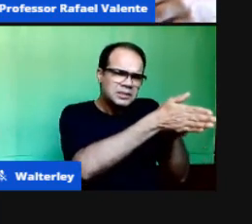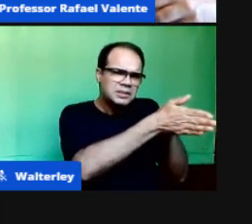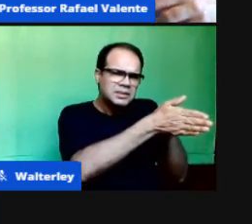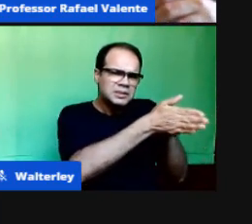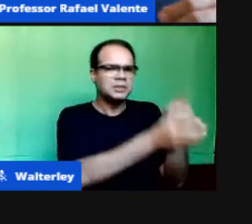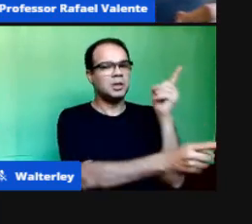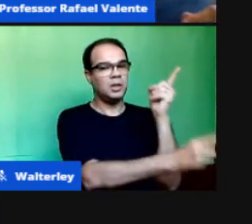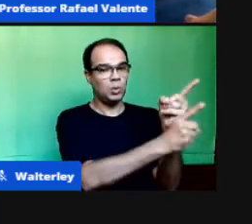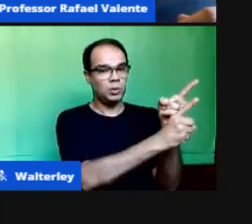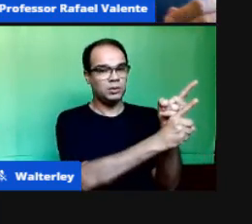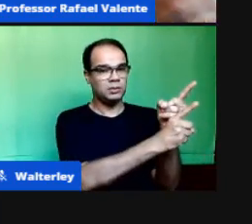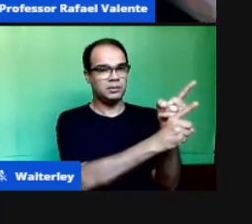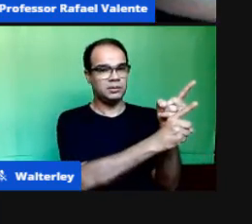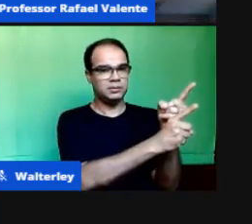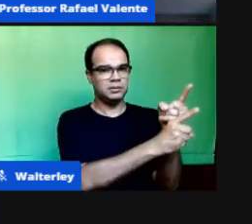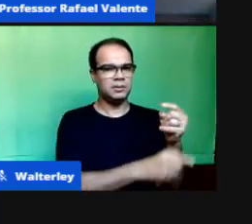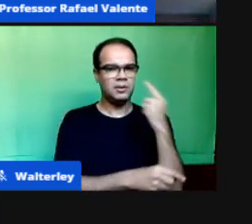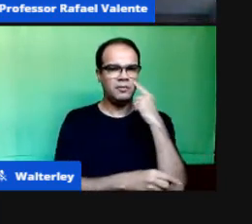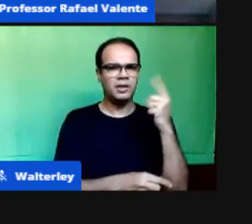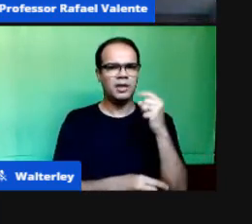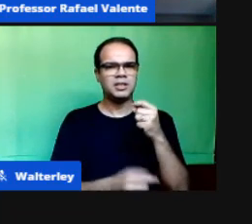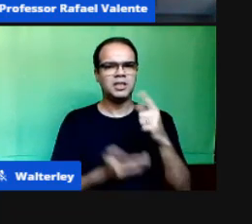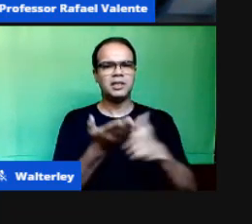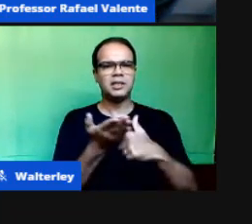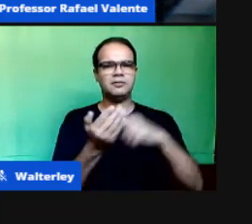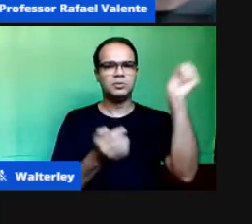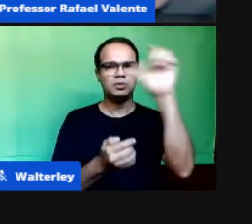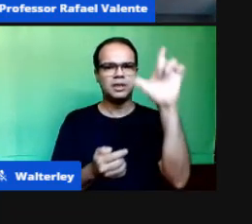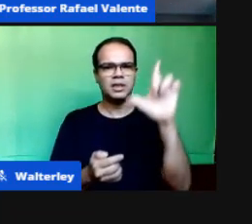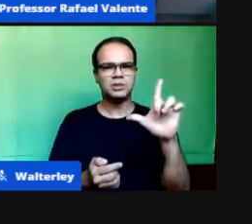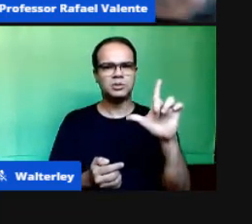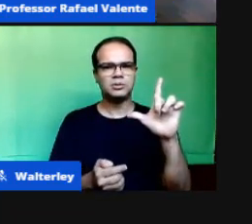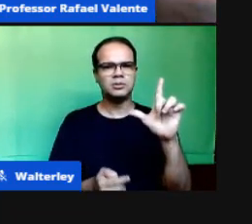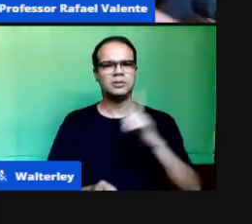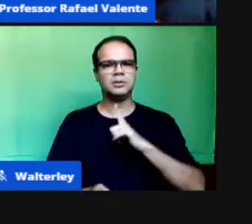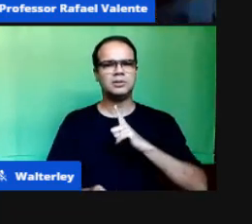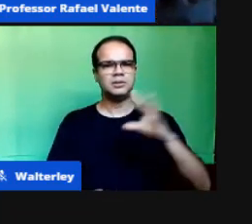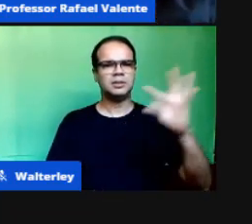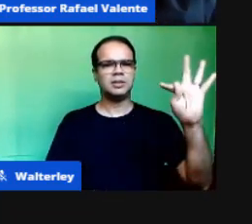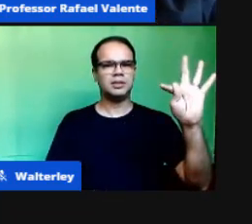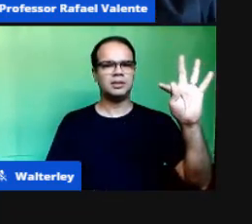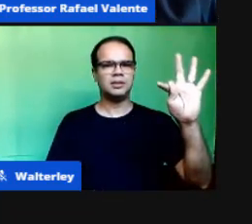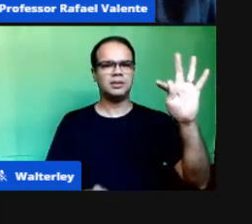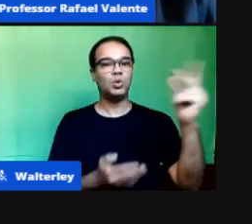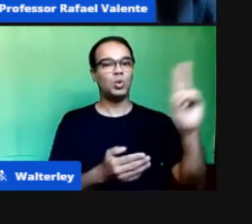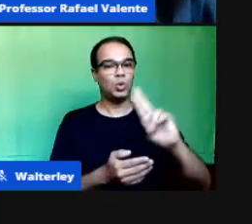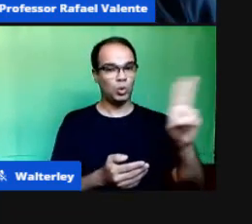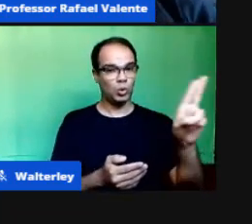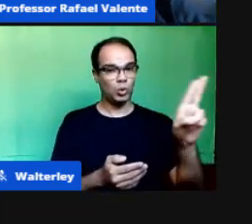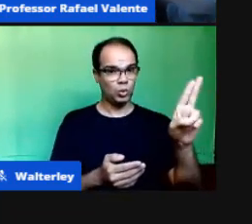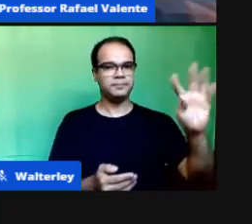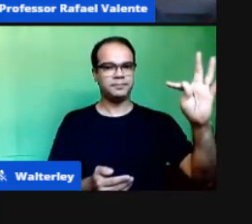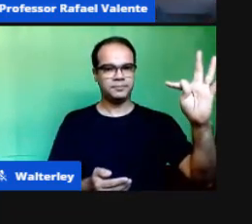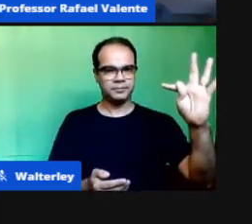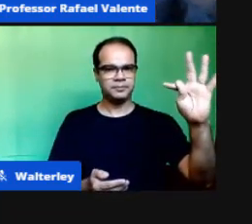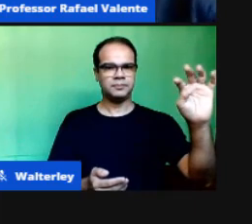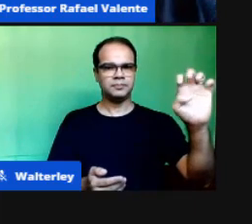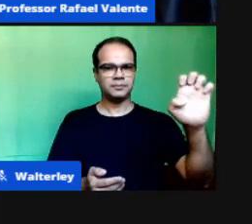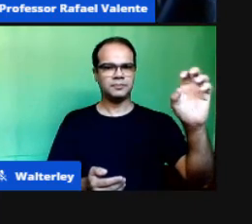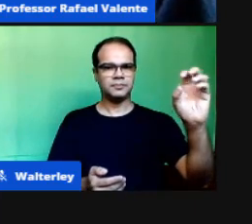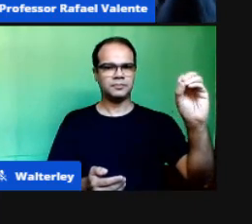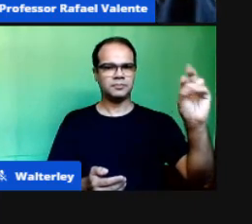aqui. Não vou estar, não. Chama Teoria da Inteligência Emocional, bastante conhecido, né,